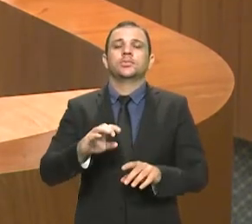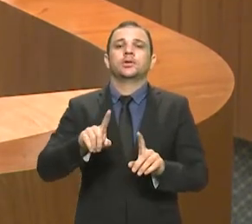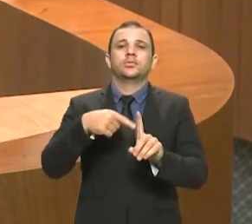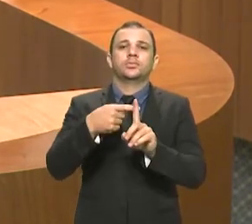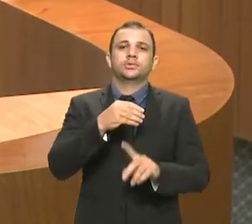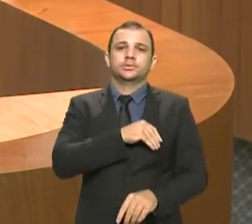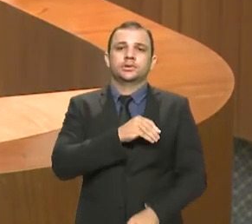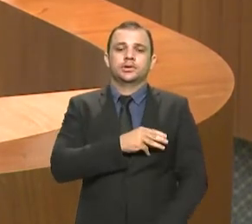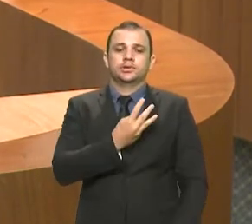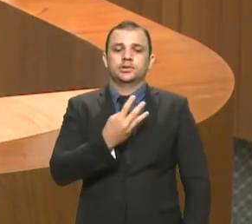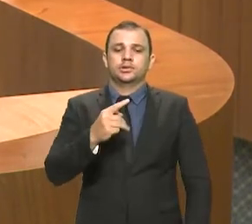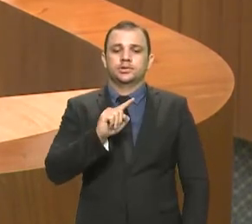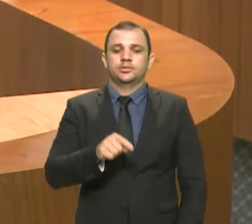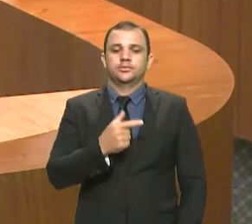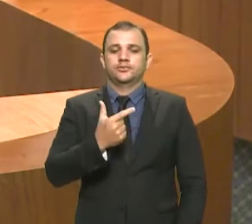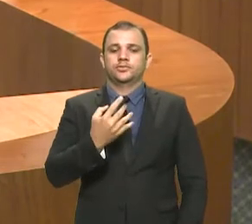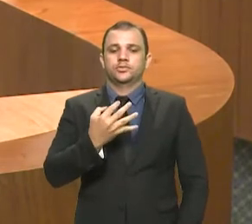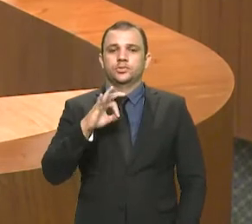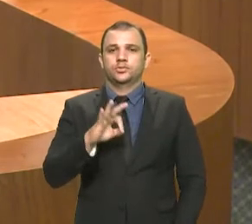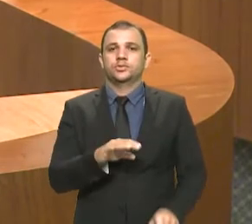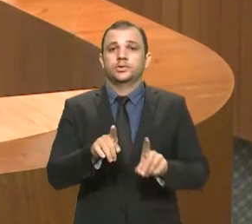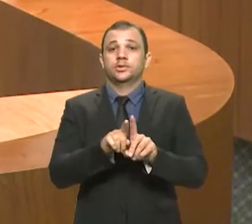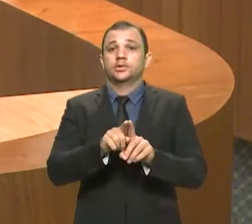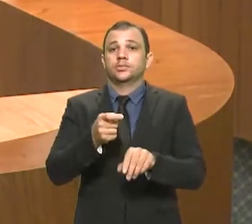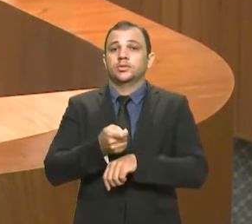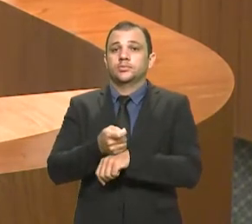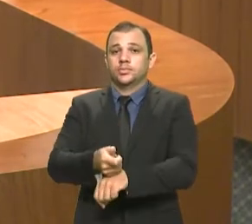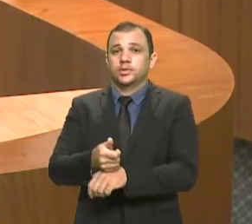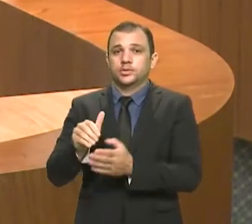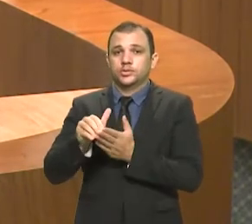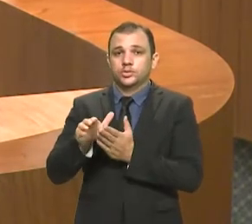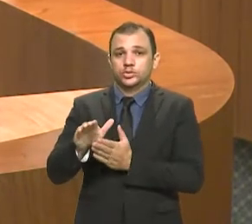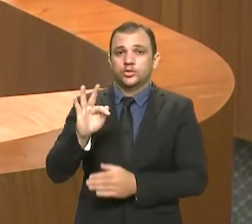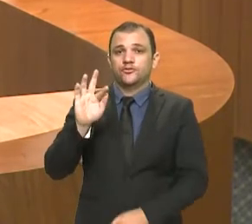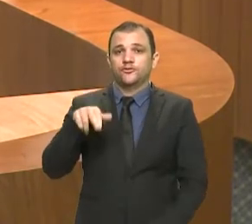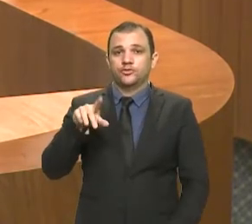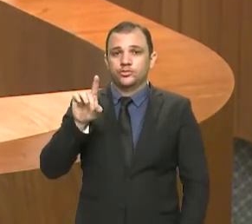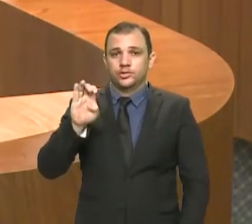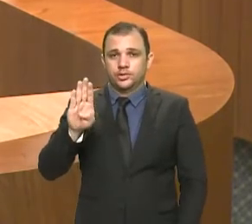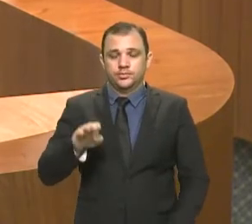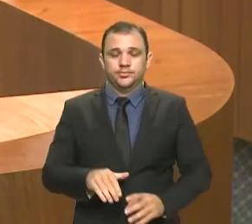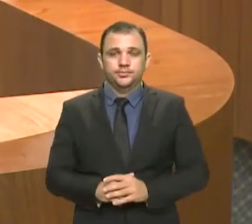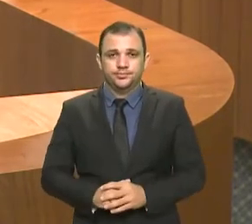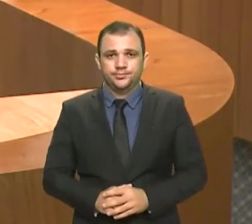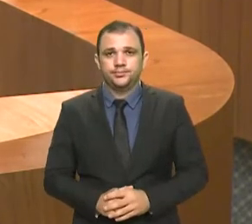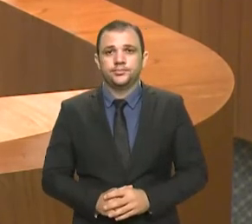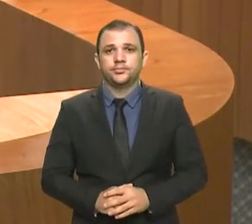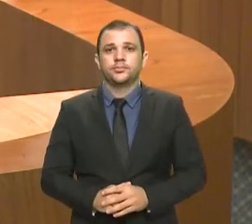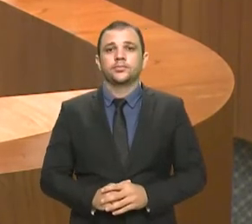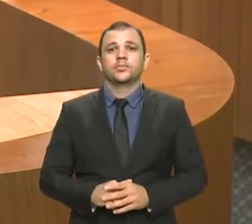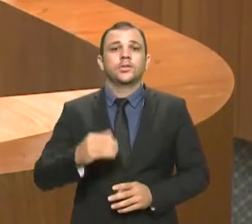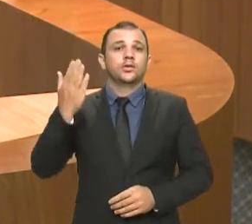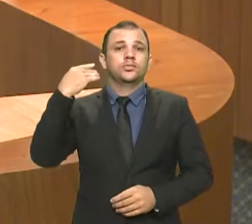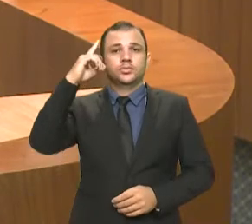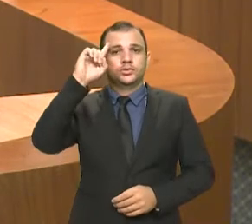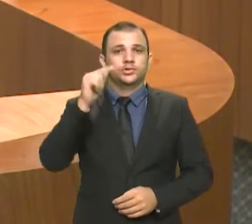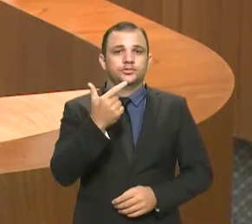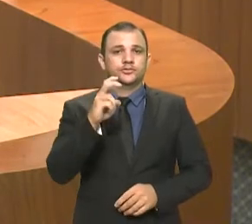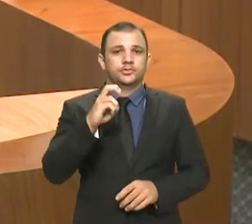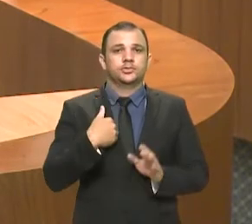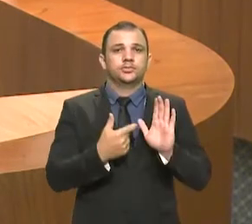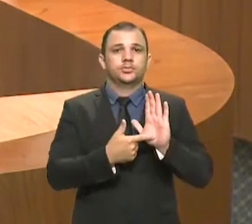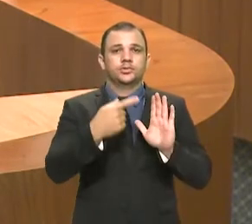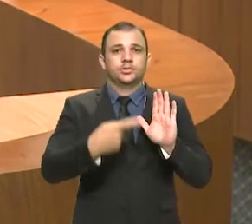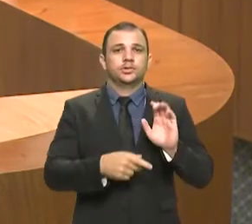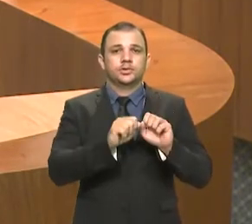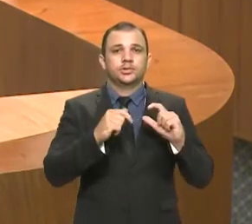33,24% e também do abono para os professores, rateio dos recursos do Fundeb. No último dia 25, nós apresentamos aqui na Assembleia Legislativa